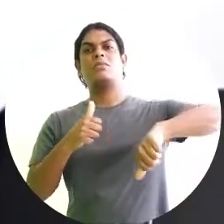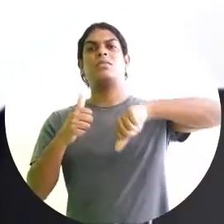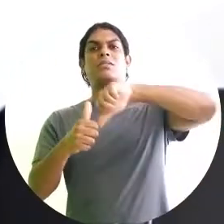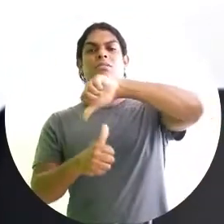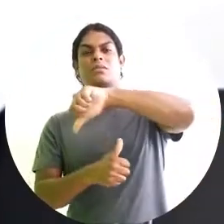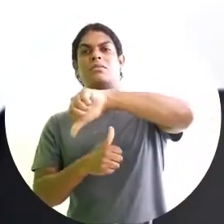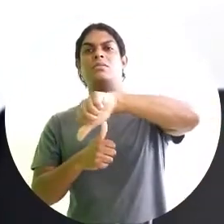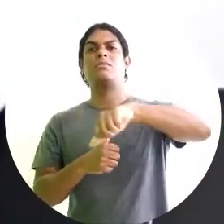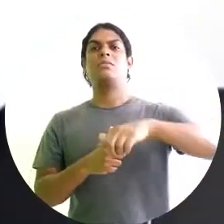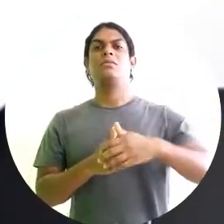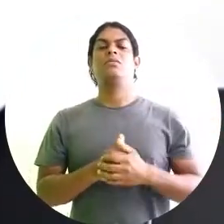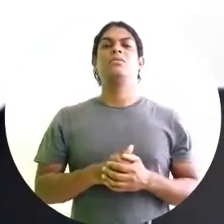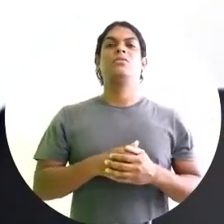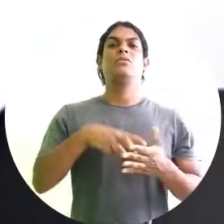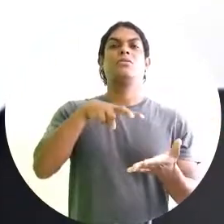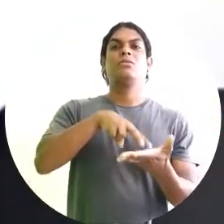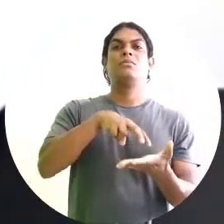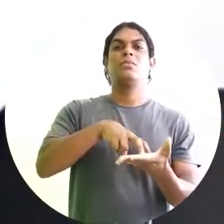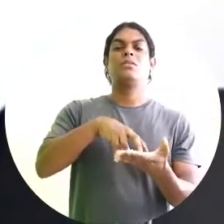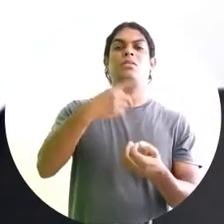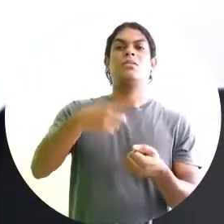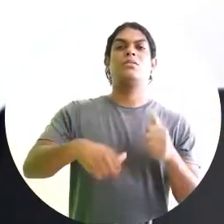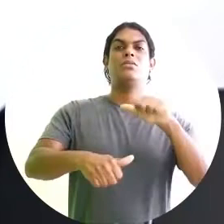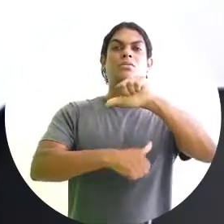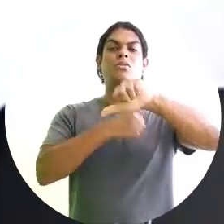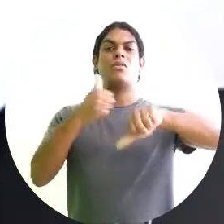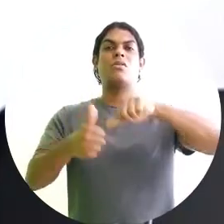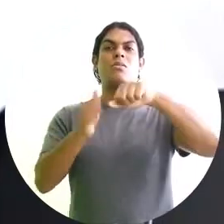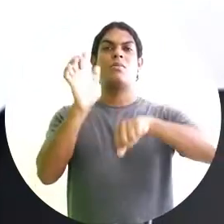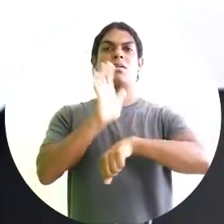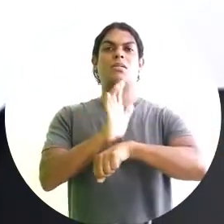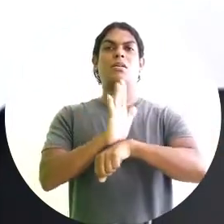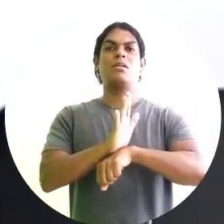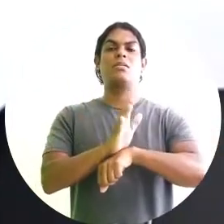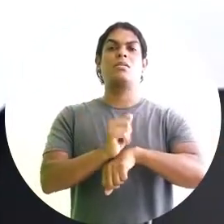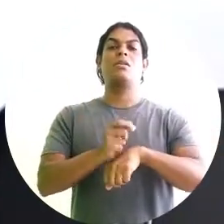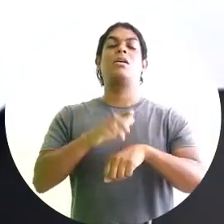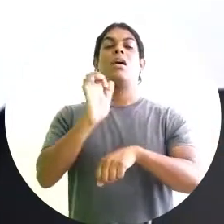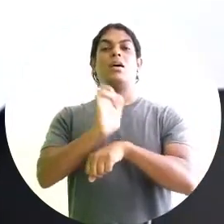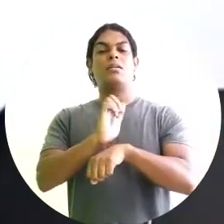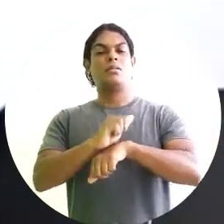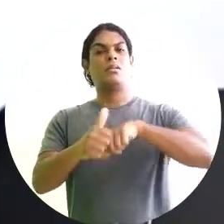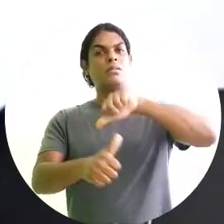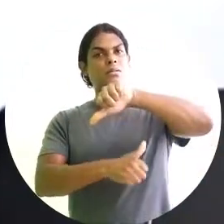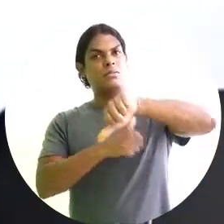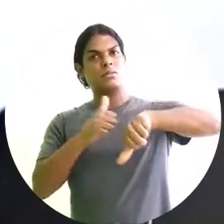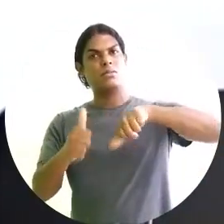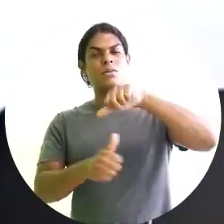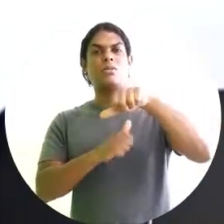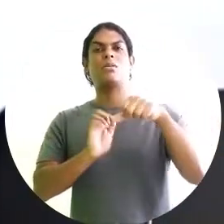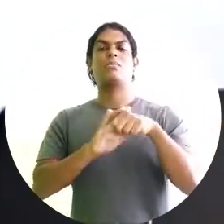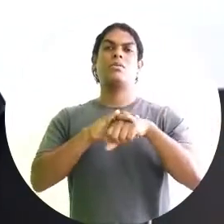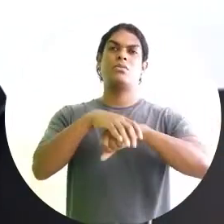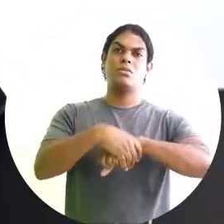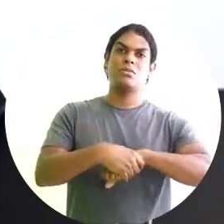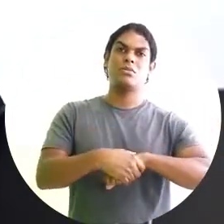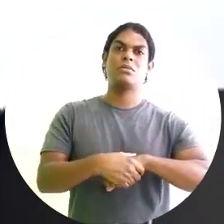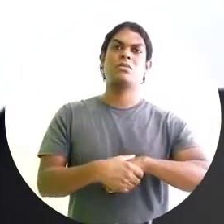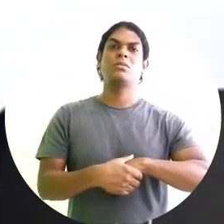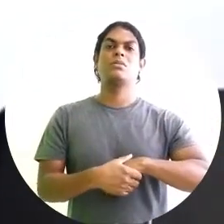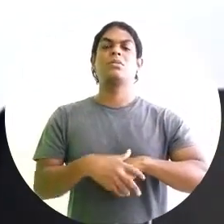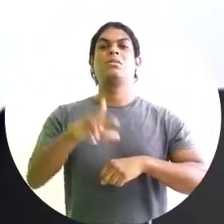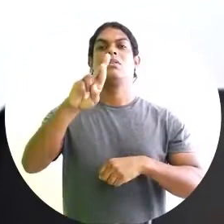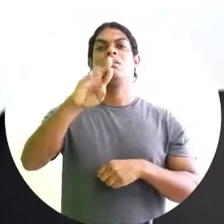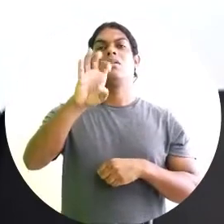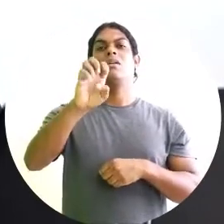colaboradores para cada jornada. O turno da manhã passa a ser o turno da tarde, o turno da tarde passa a ser o turno da noite, e assim fazendo